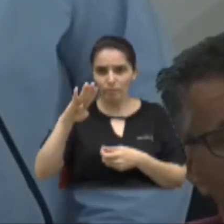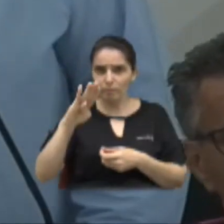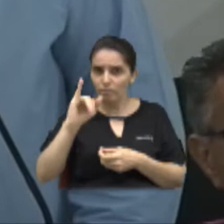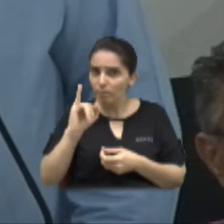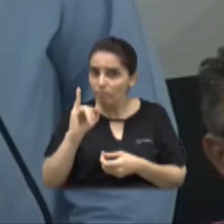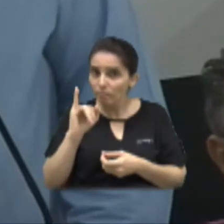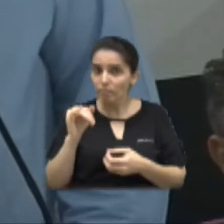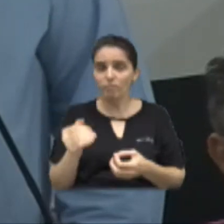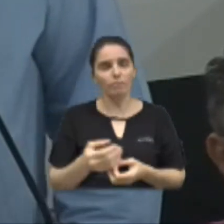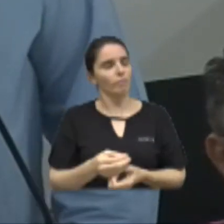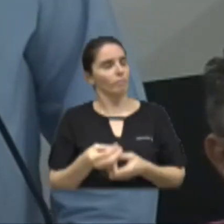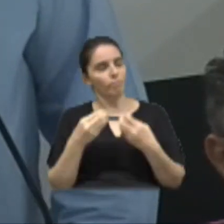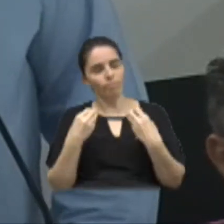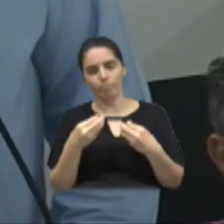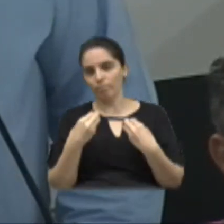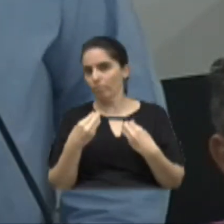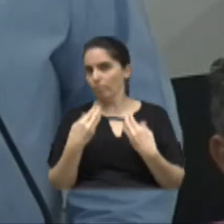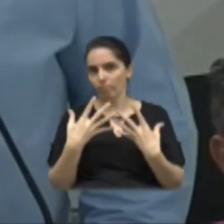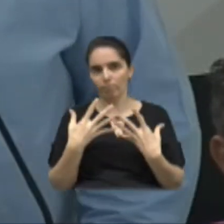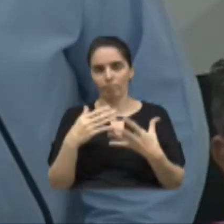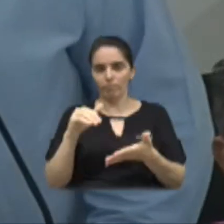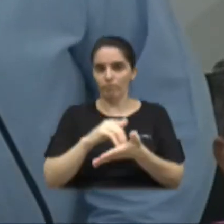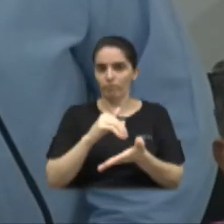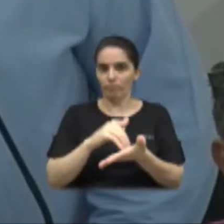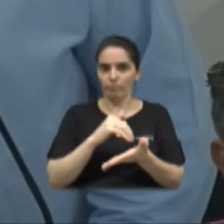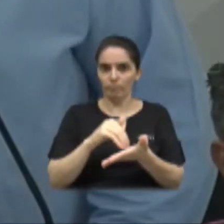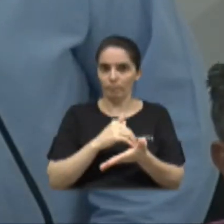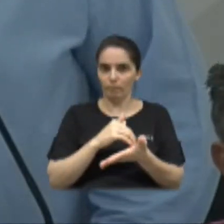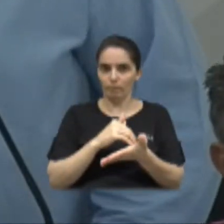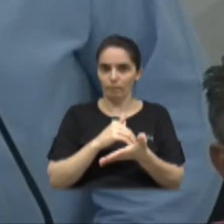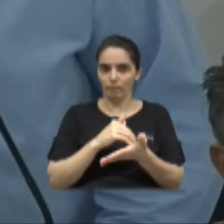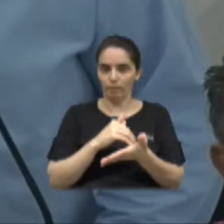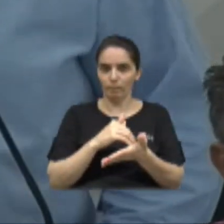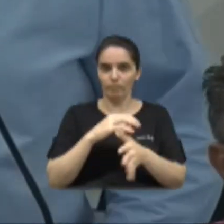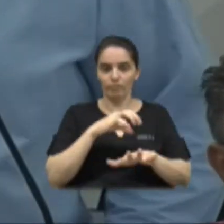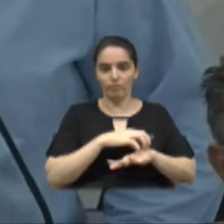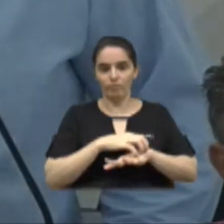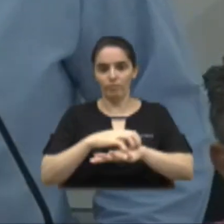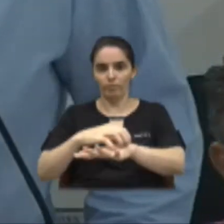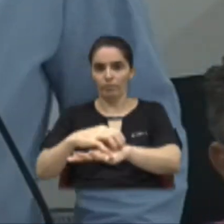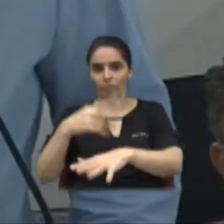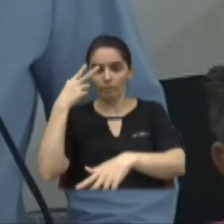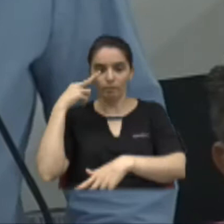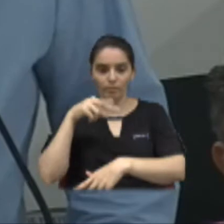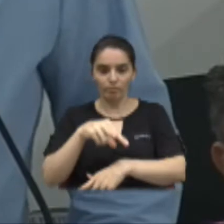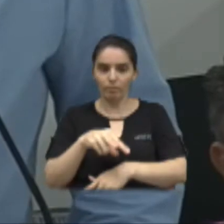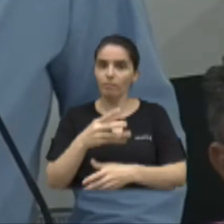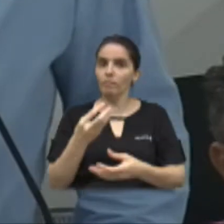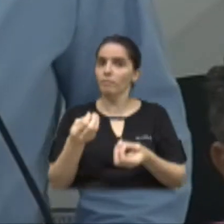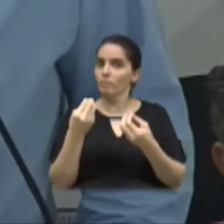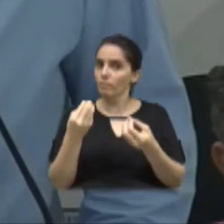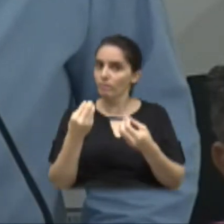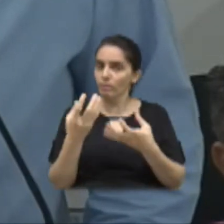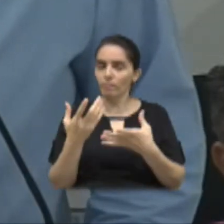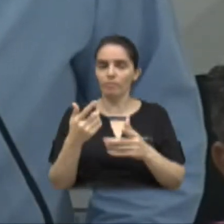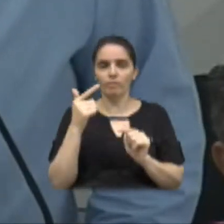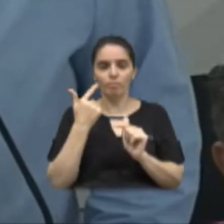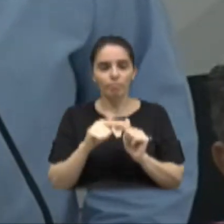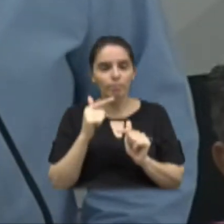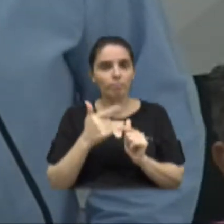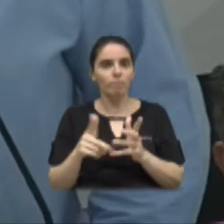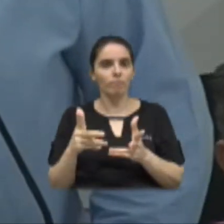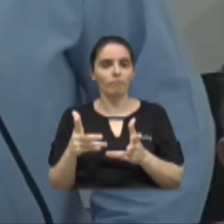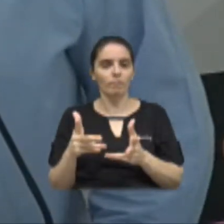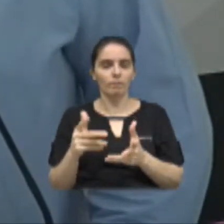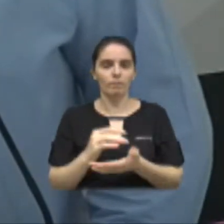Então, assim, que a Secretaria de Mobilidade Urbana, que o Executivo, reveja isso daí. Começa a rever, não estou